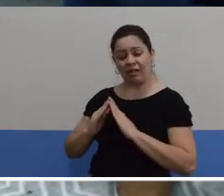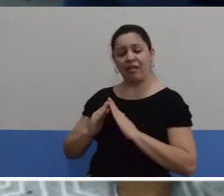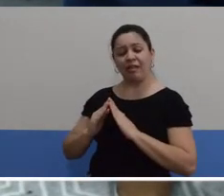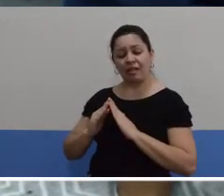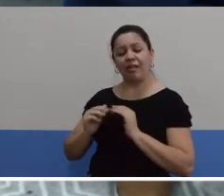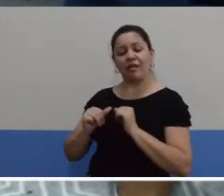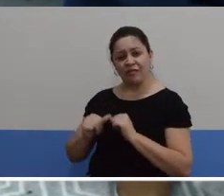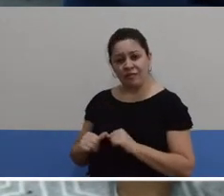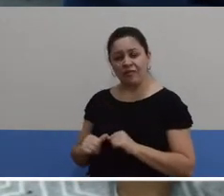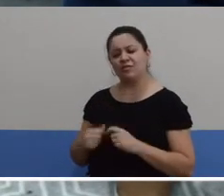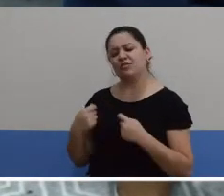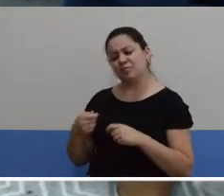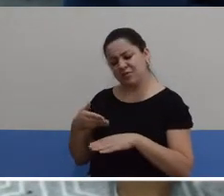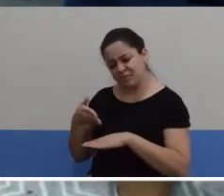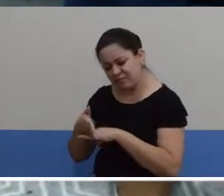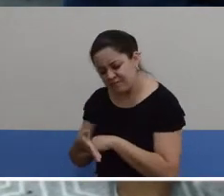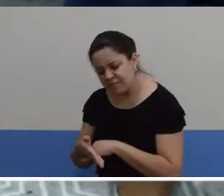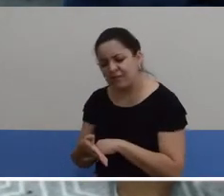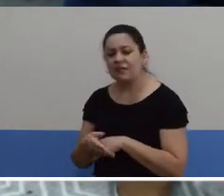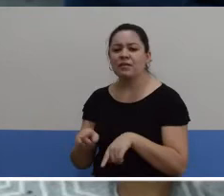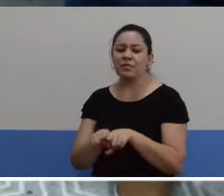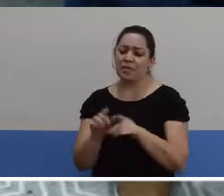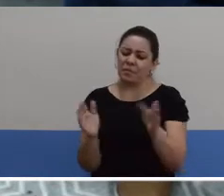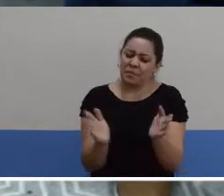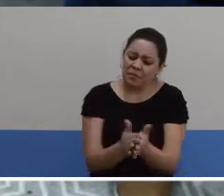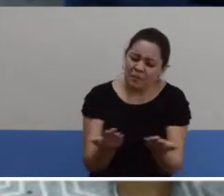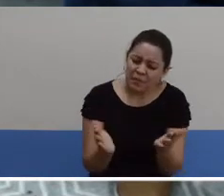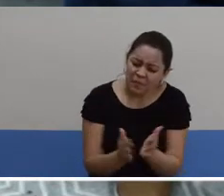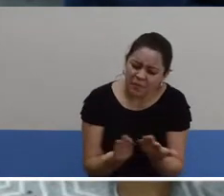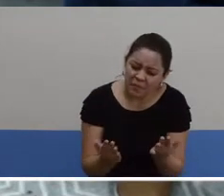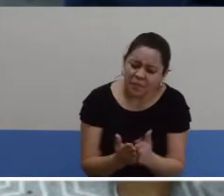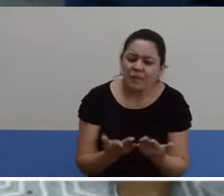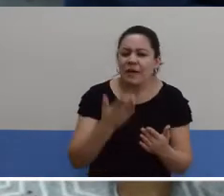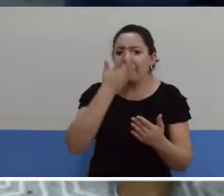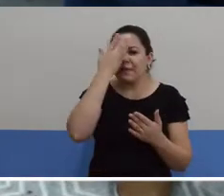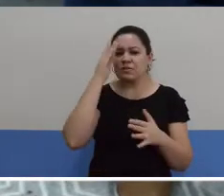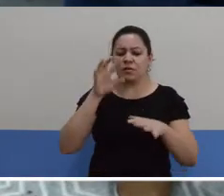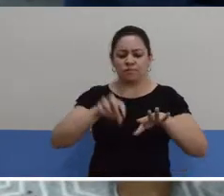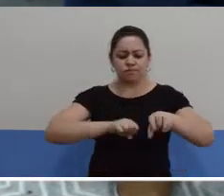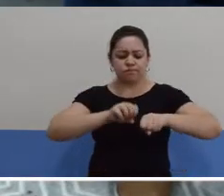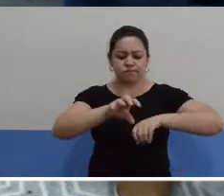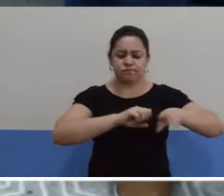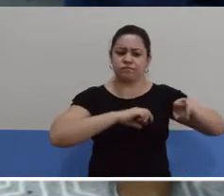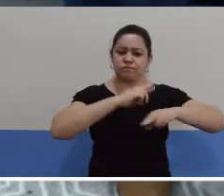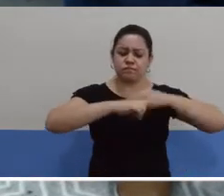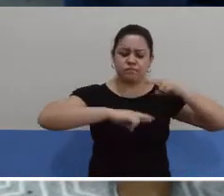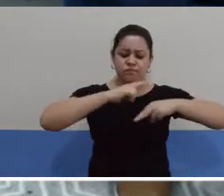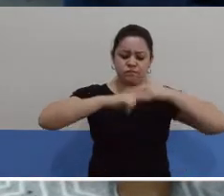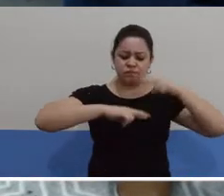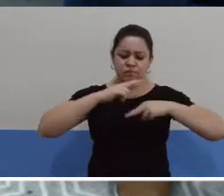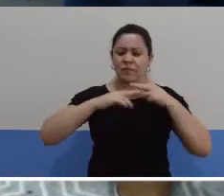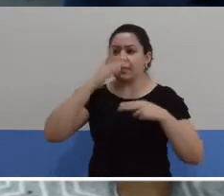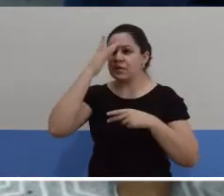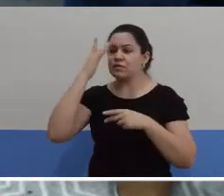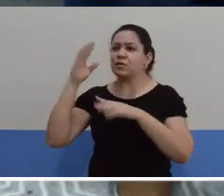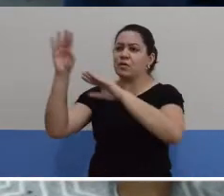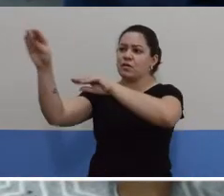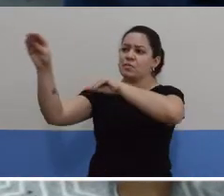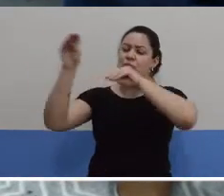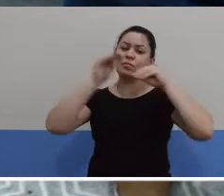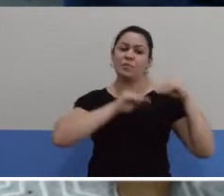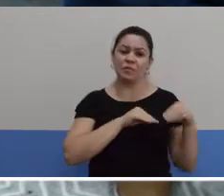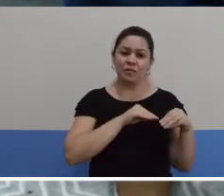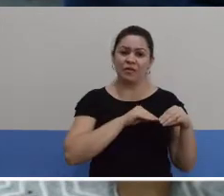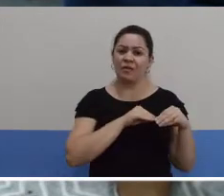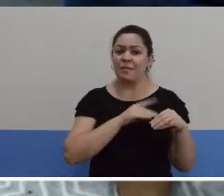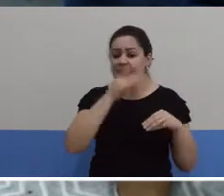precisa, né, ouvi-los, os pobres das periferias, as pessoas que catam reciclável, os migrantes, os moradores de rua,